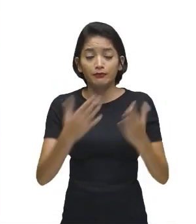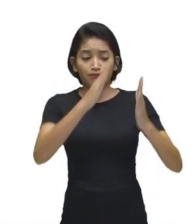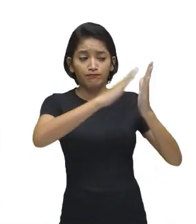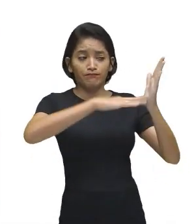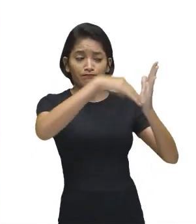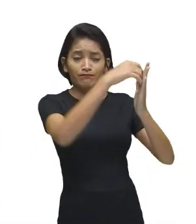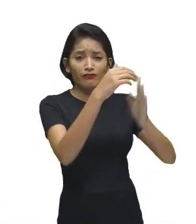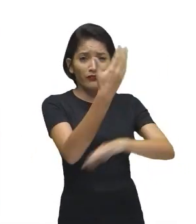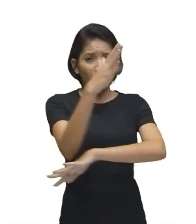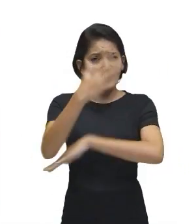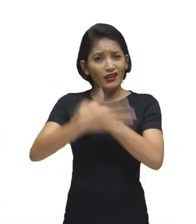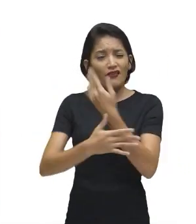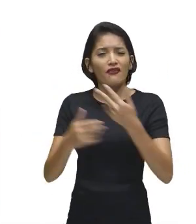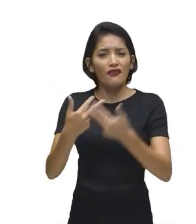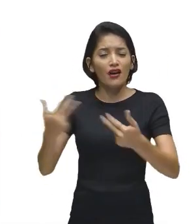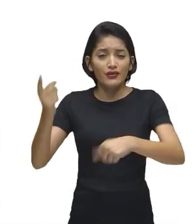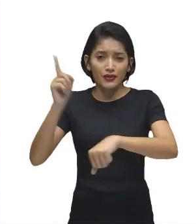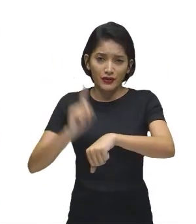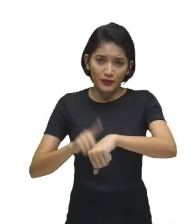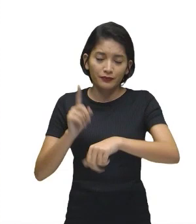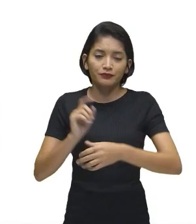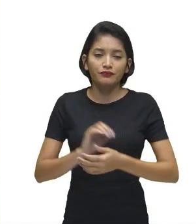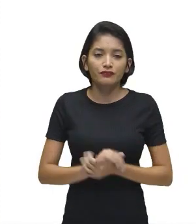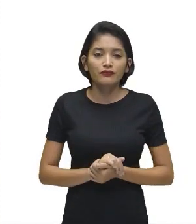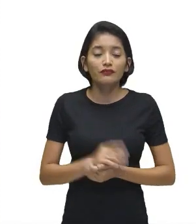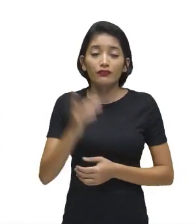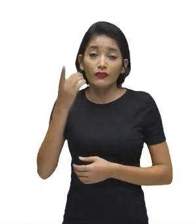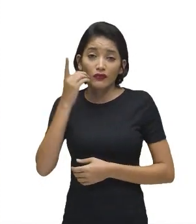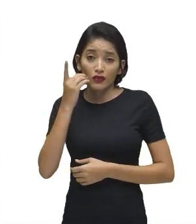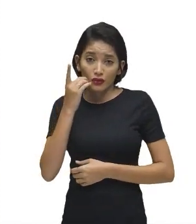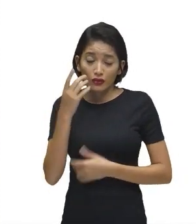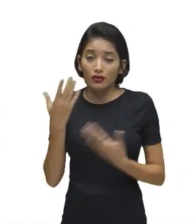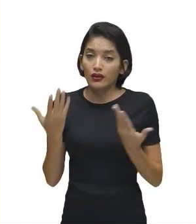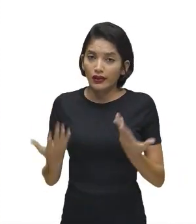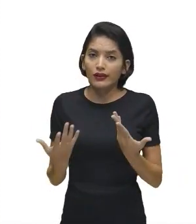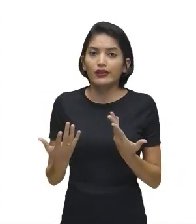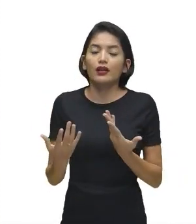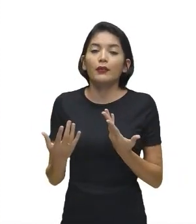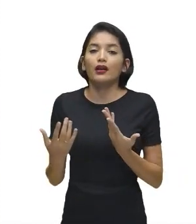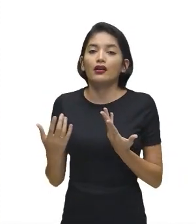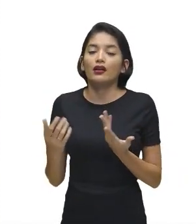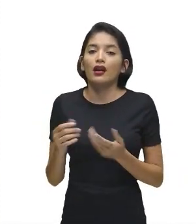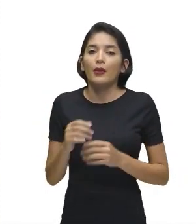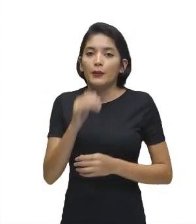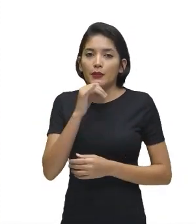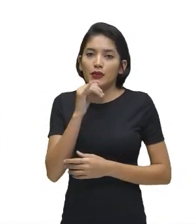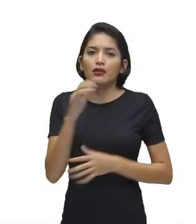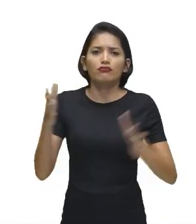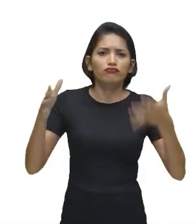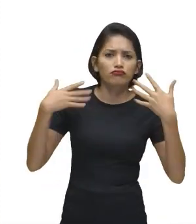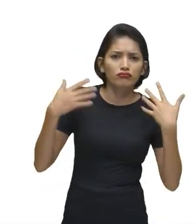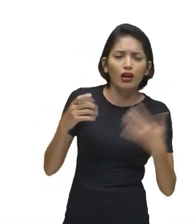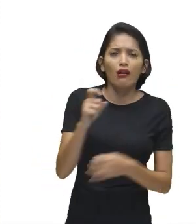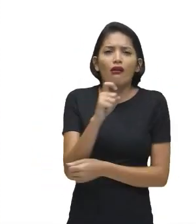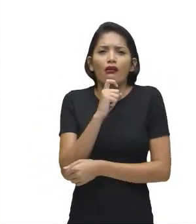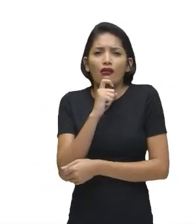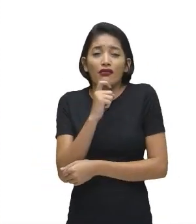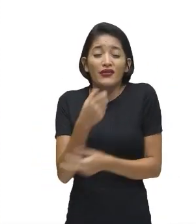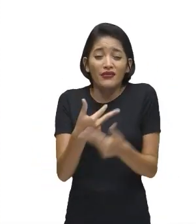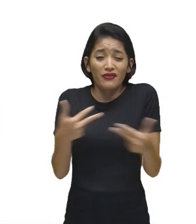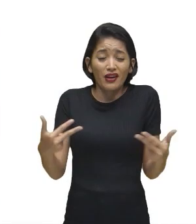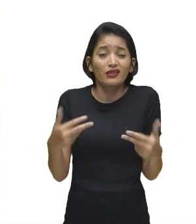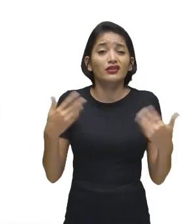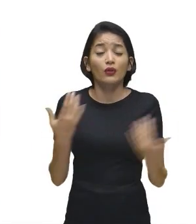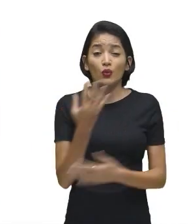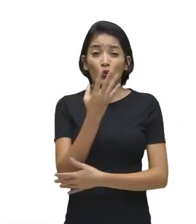paisagens, em diferentes momentos do dia e também em estações. Ele pintava no inverno, no verão, então as cores